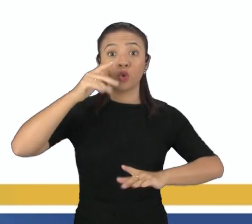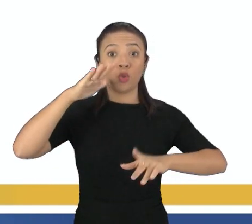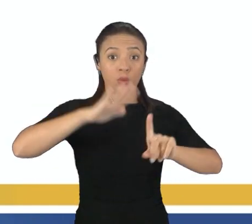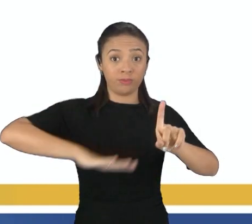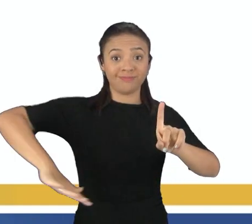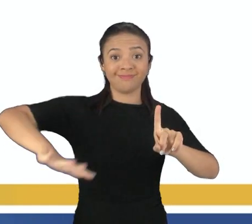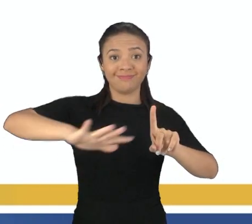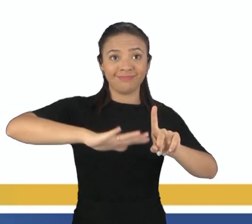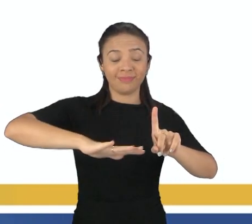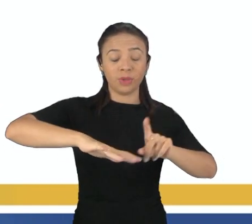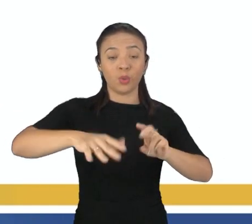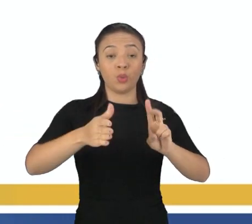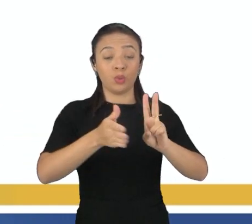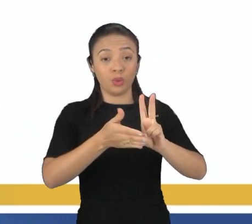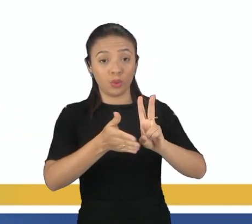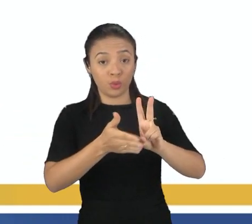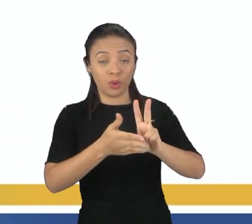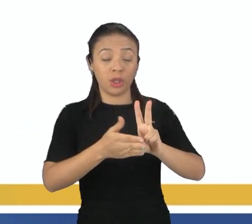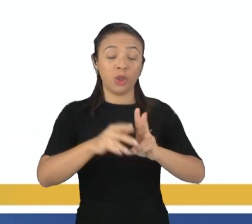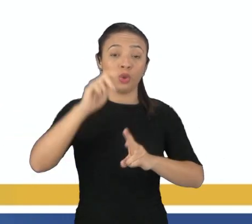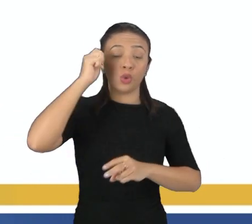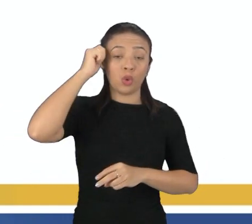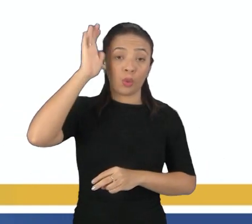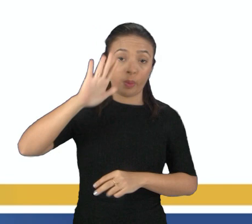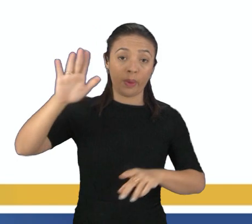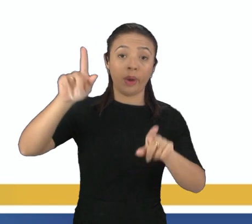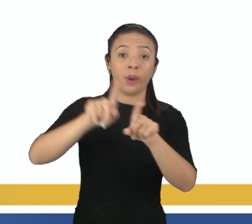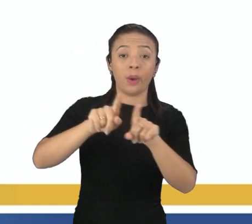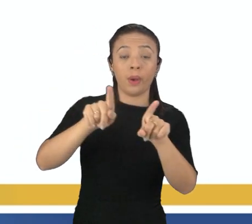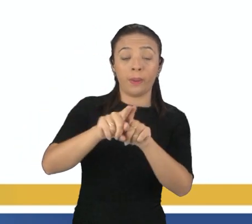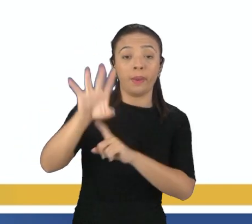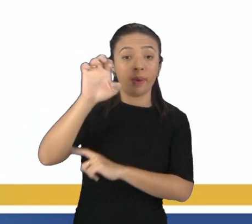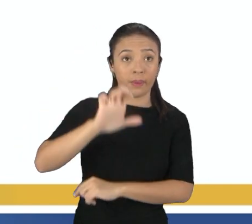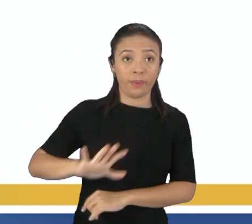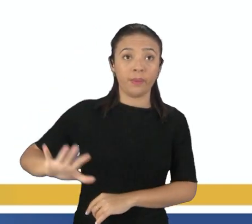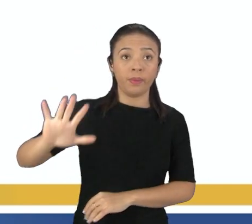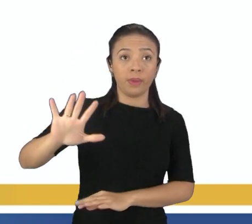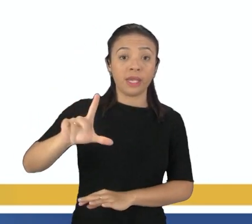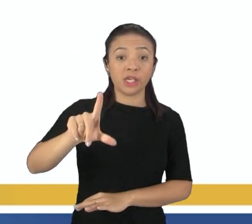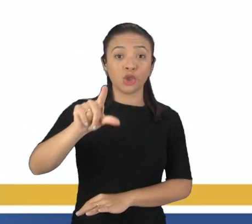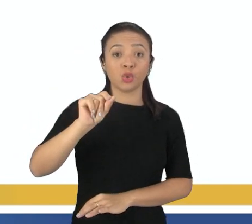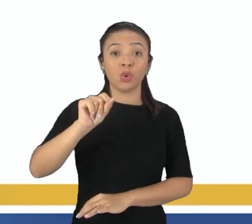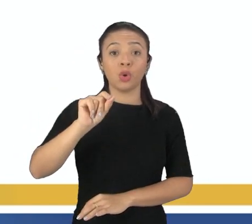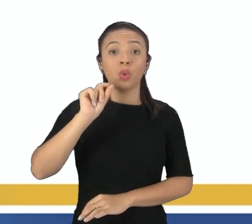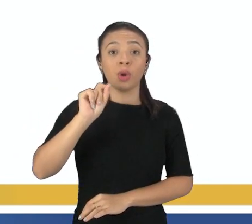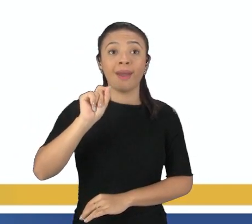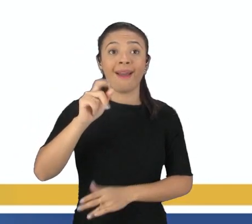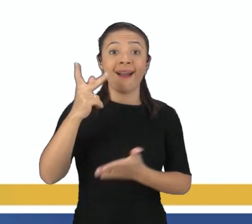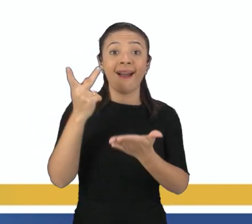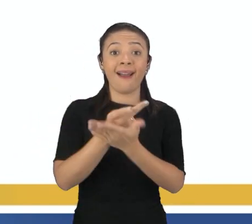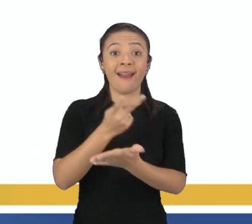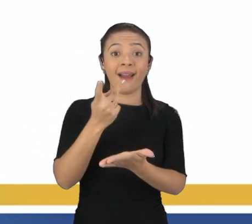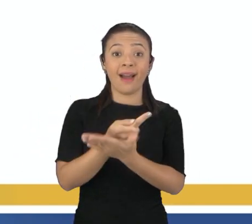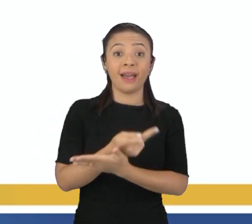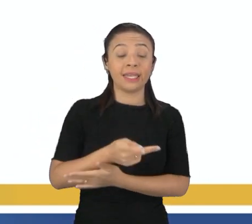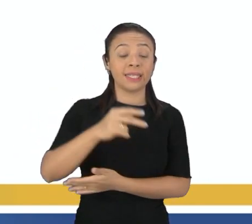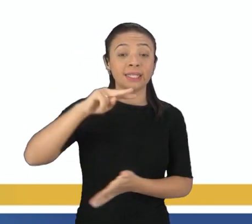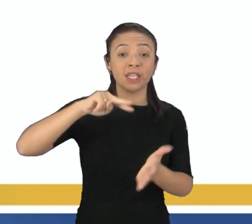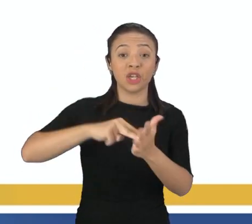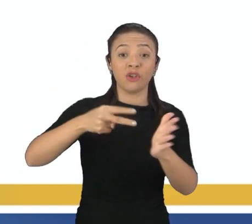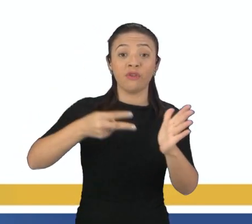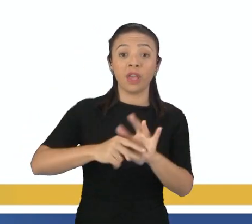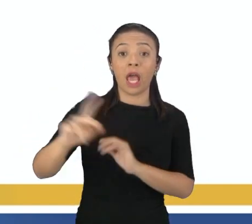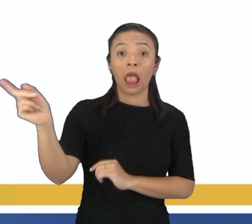africano, como até mesmo o longínquo Oriente, né? Assinale a questão que não apresenta jogos e